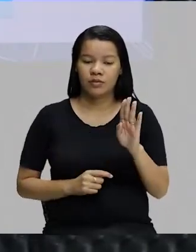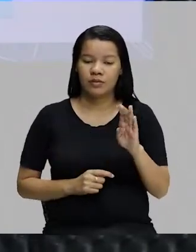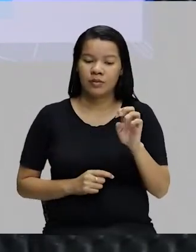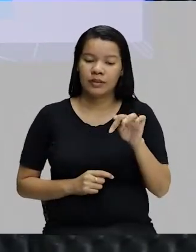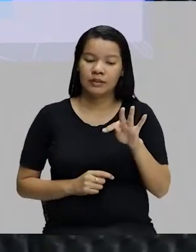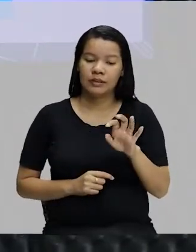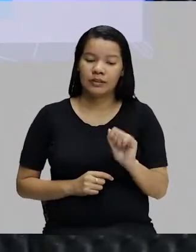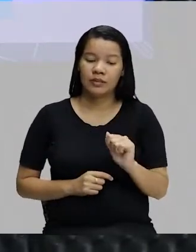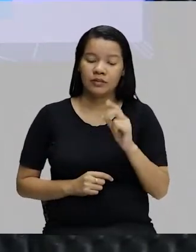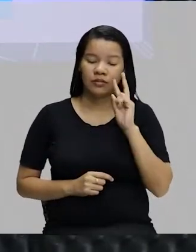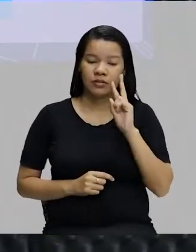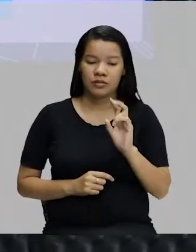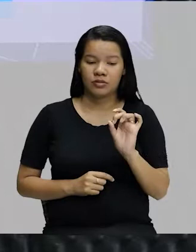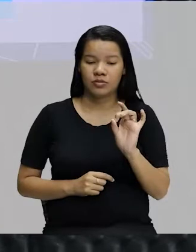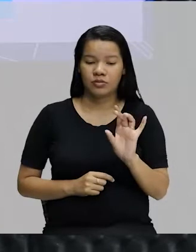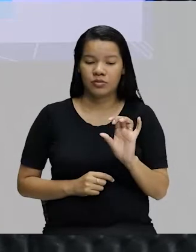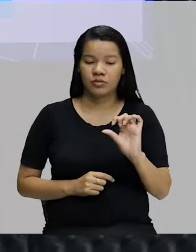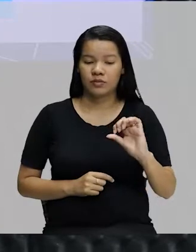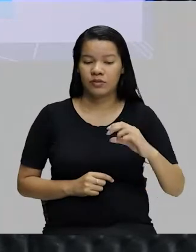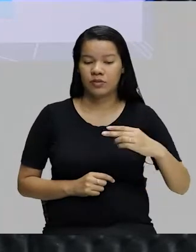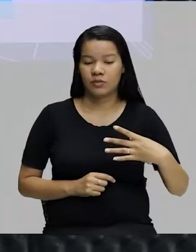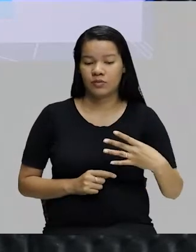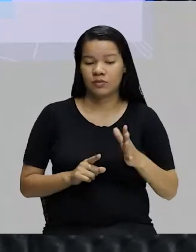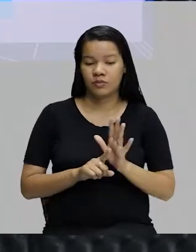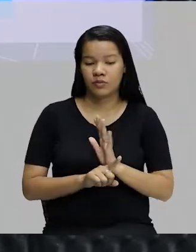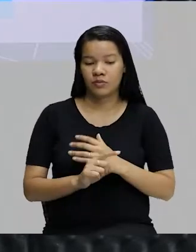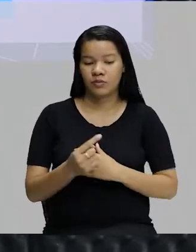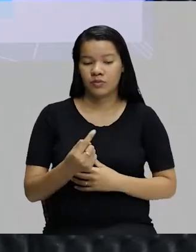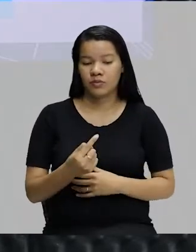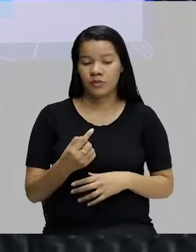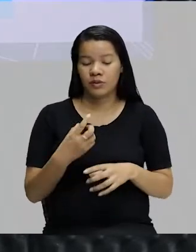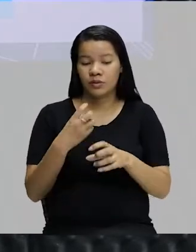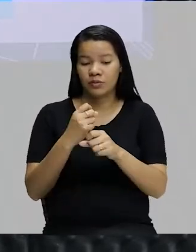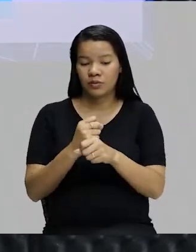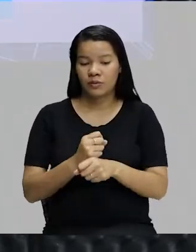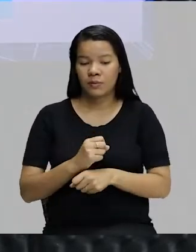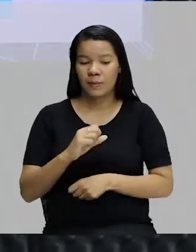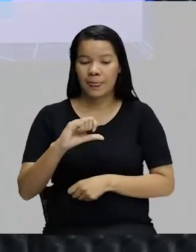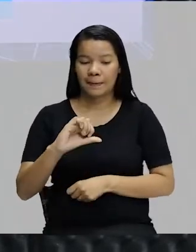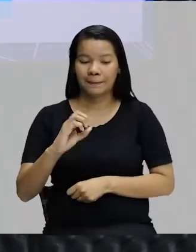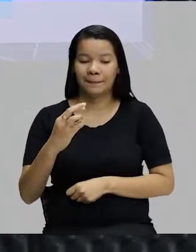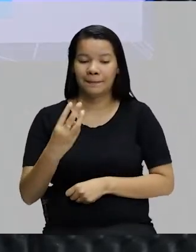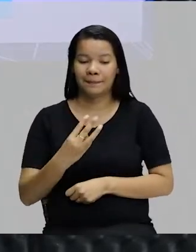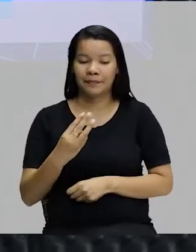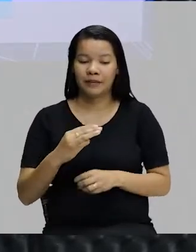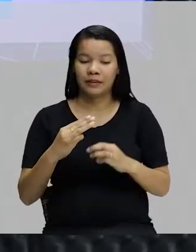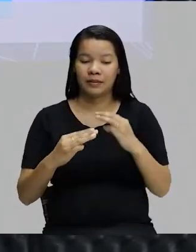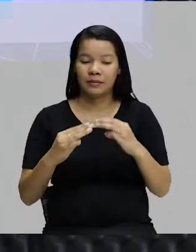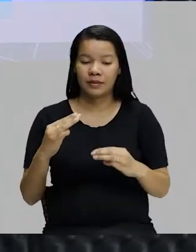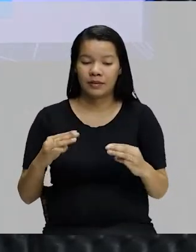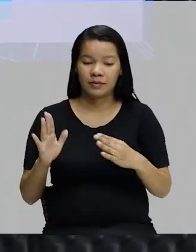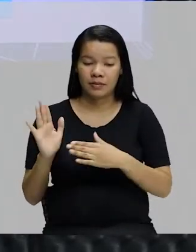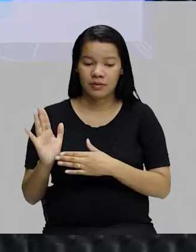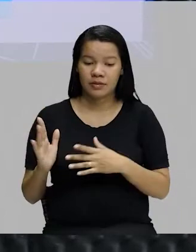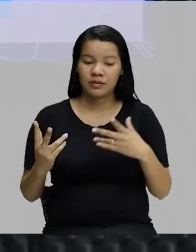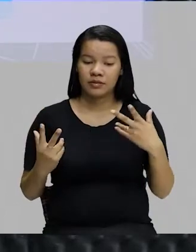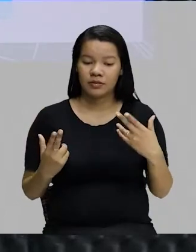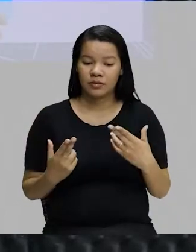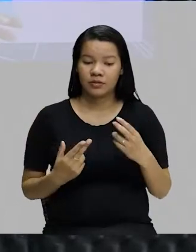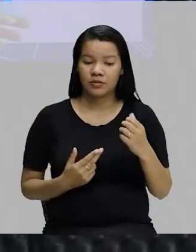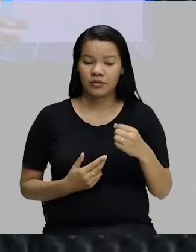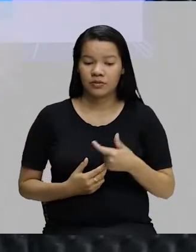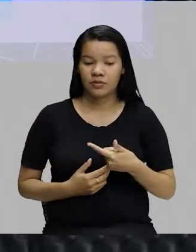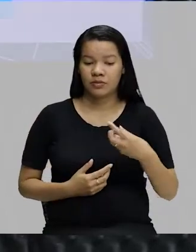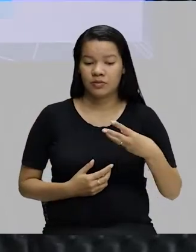Ó, 94 menos 1, turma, 93. E a massa vai permanecer a mesma, né?